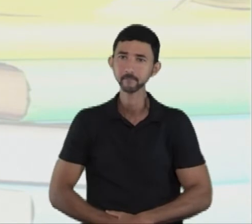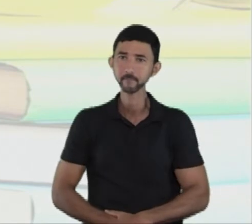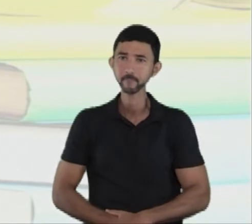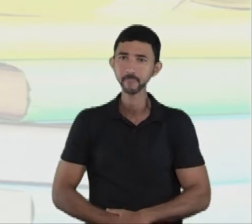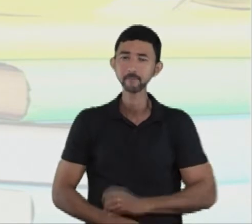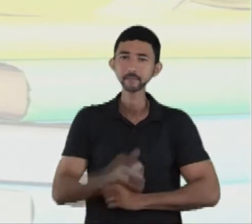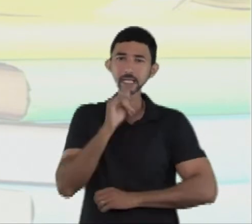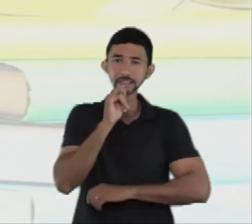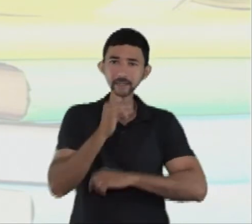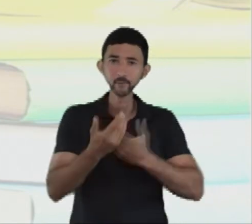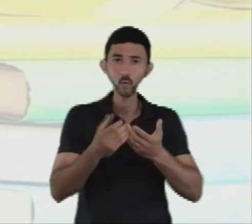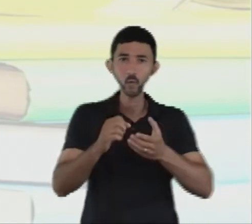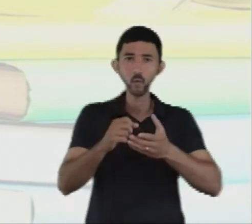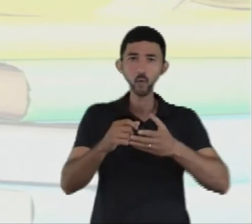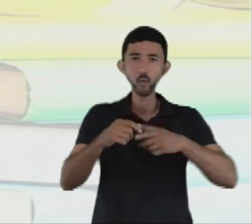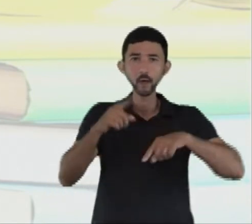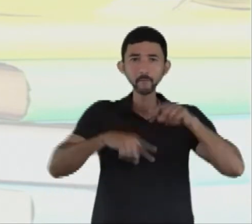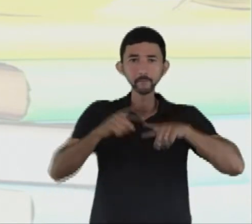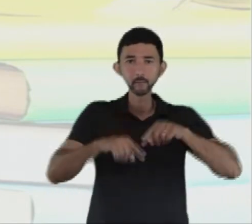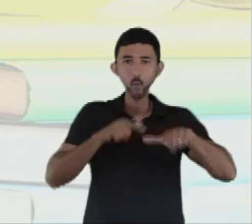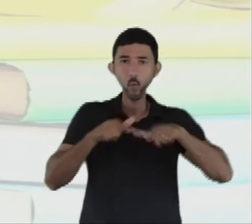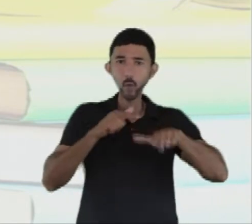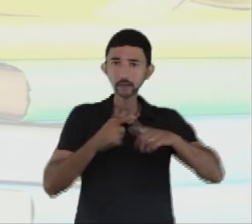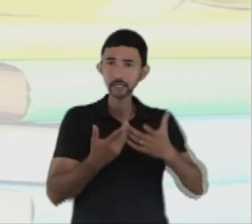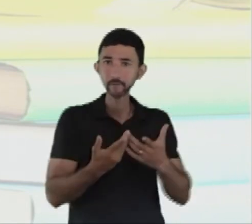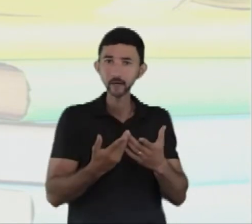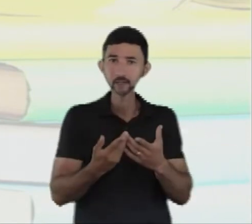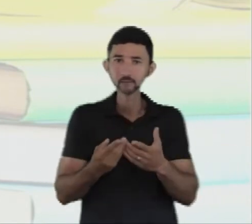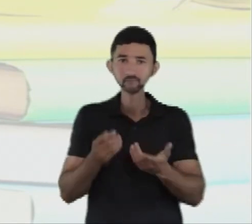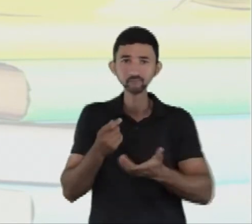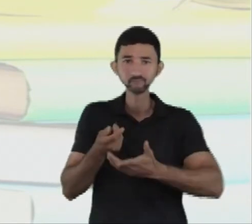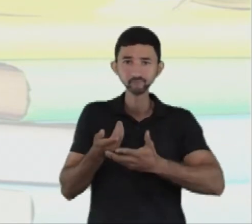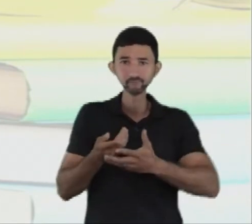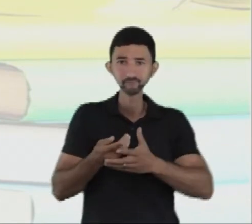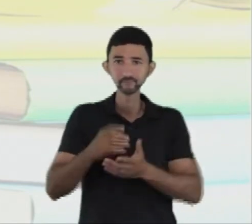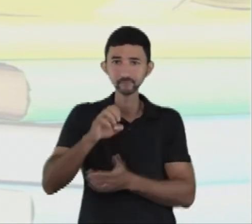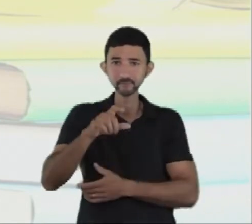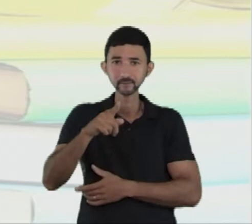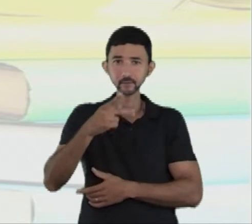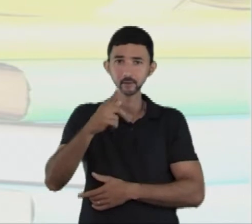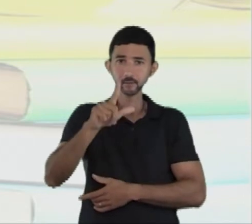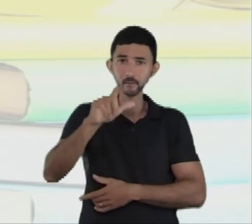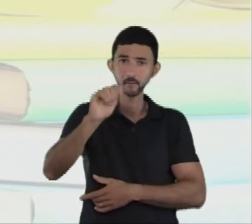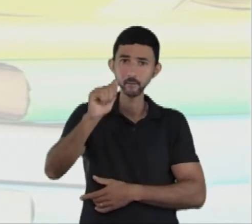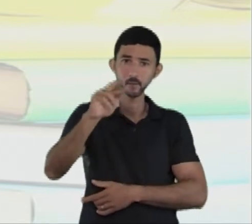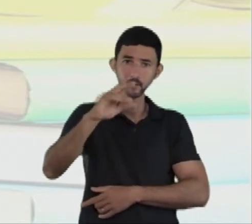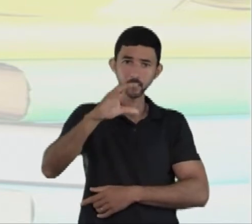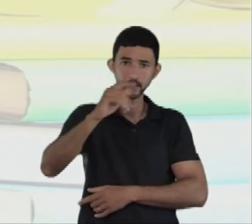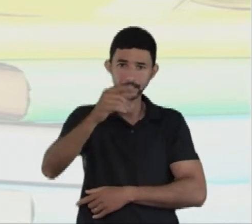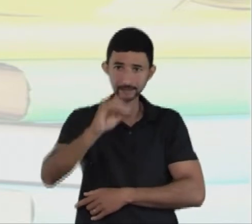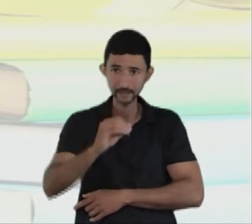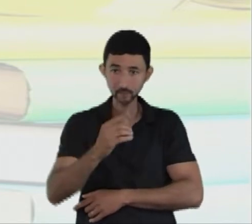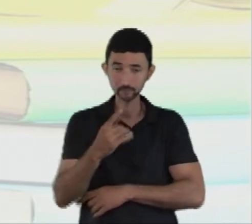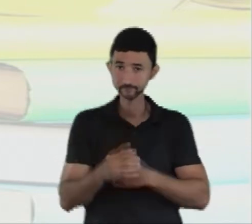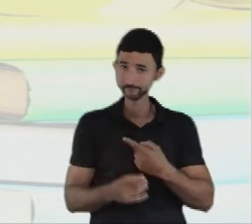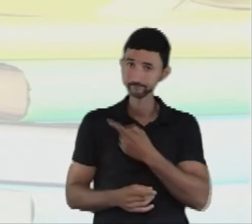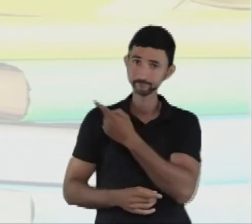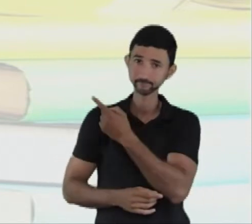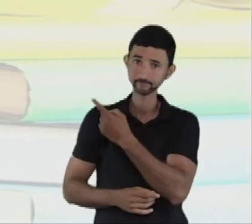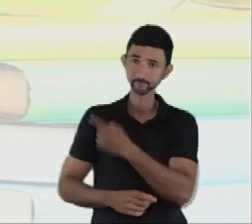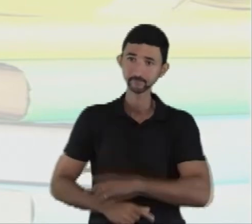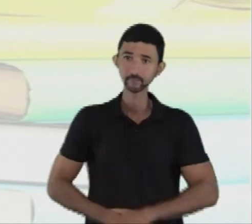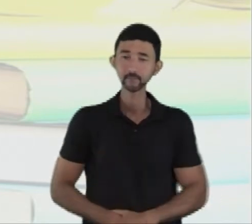Toda atividade econômica no capitalismo, ela está baseada na exploração, tá? Essa